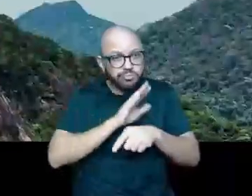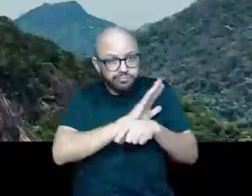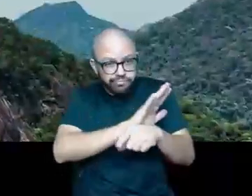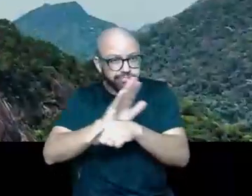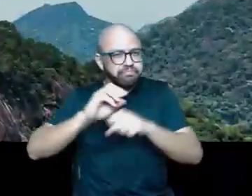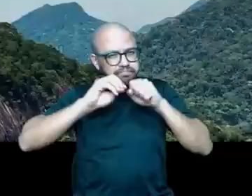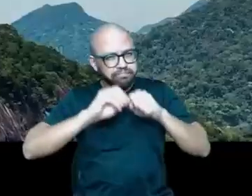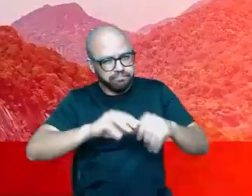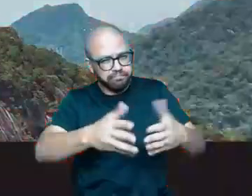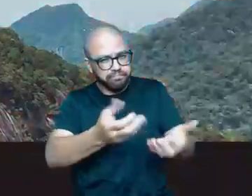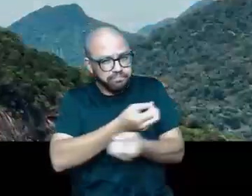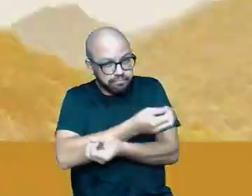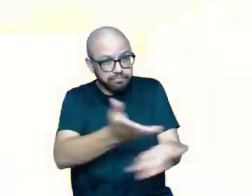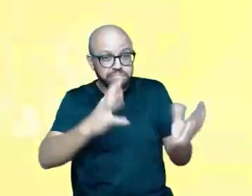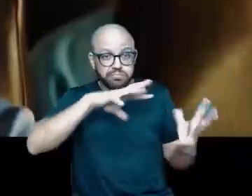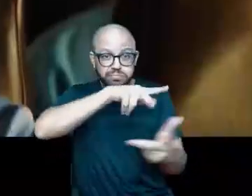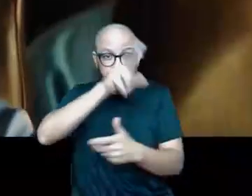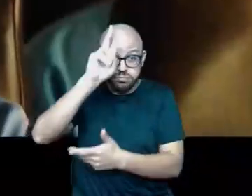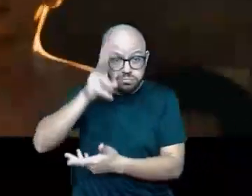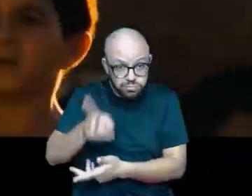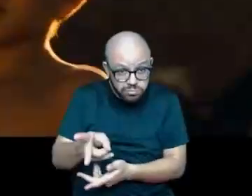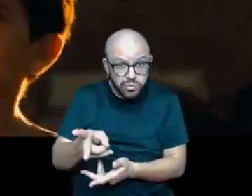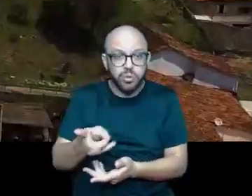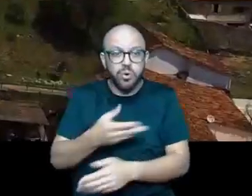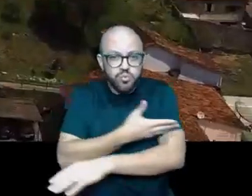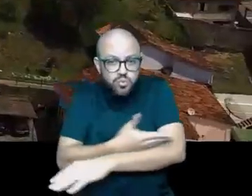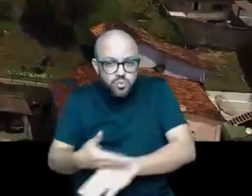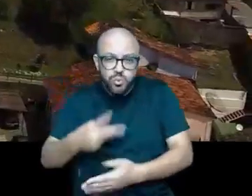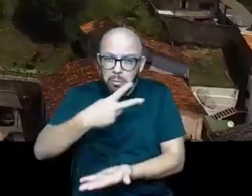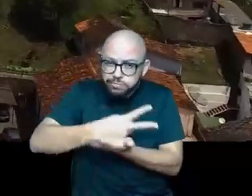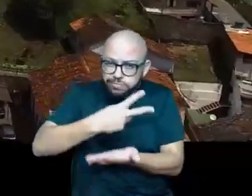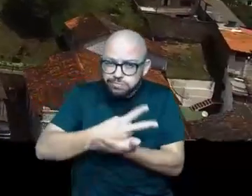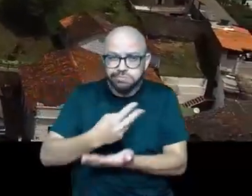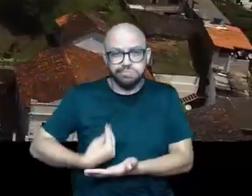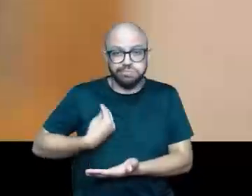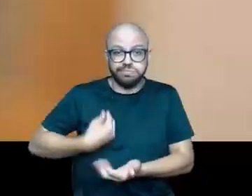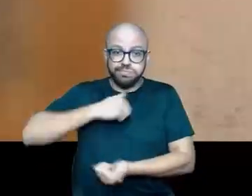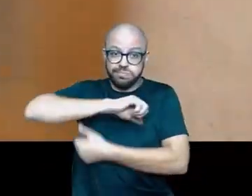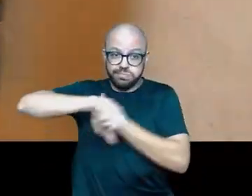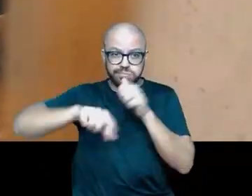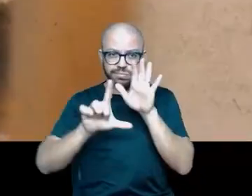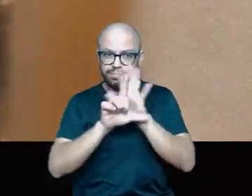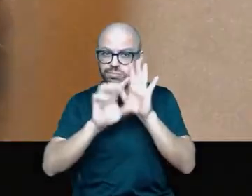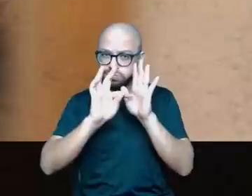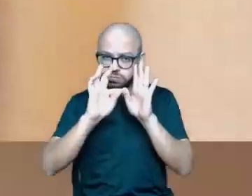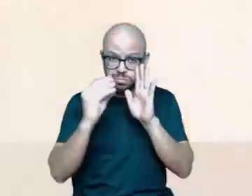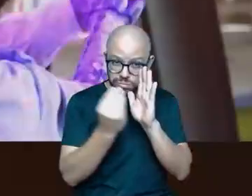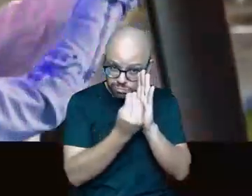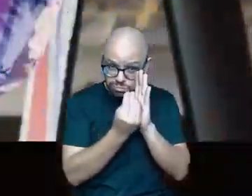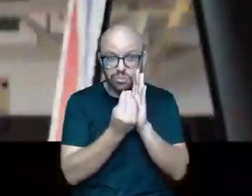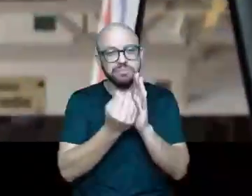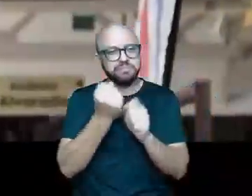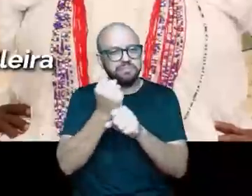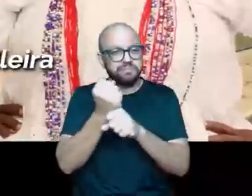inviáveis, ganhassem o mundo. Revelou histórias, preservou tradições e transformou vidas.